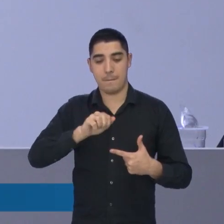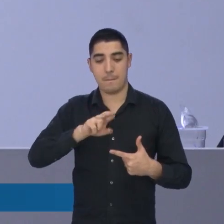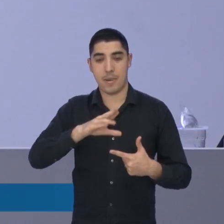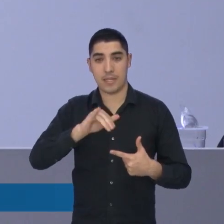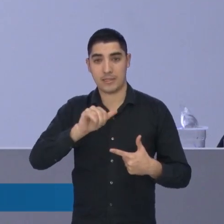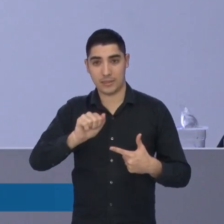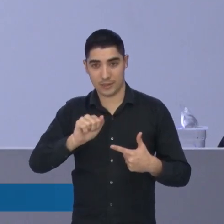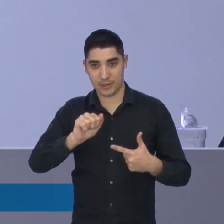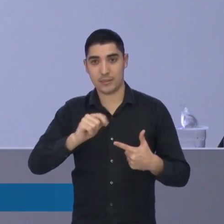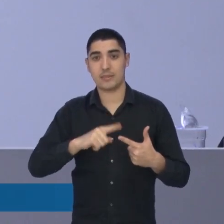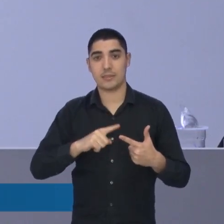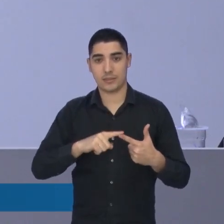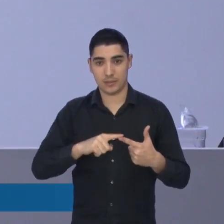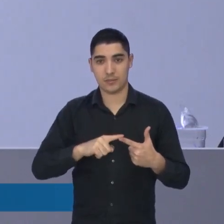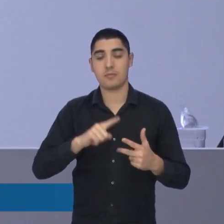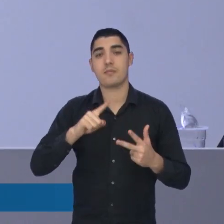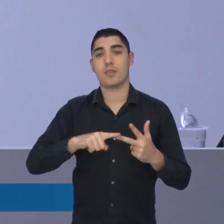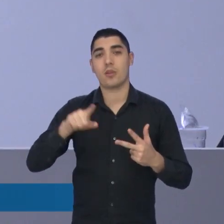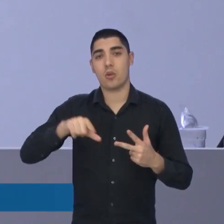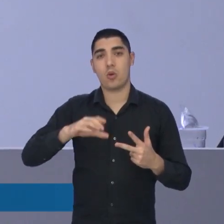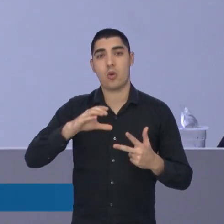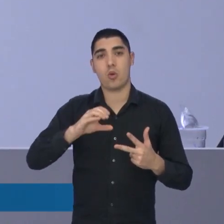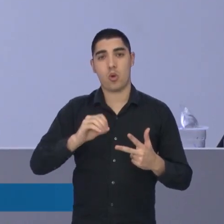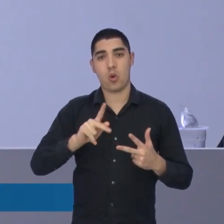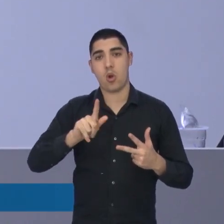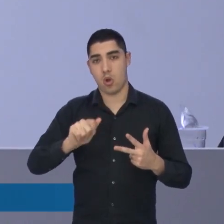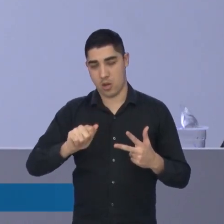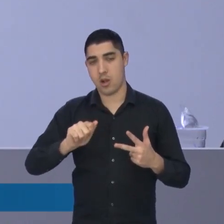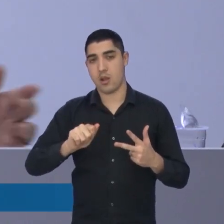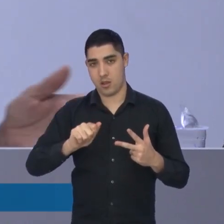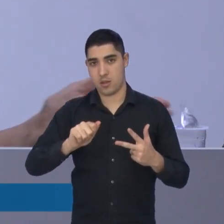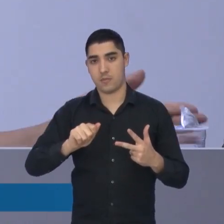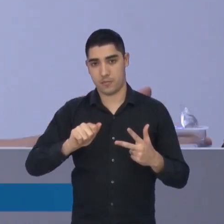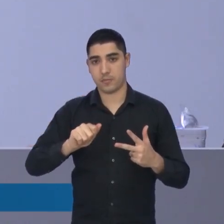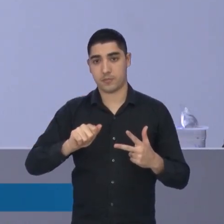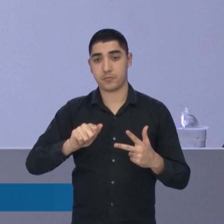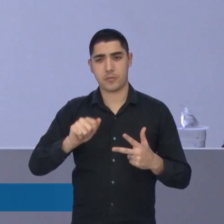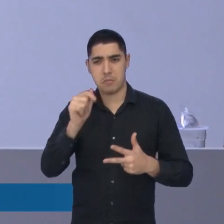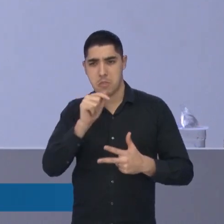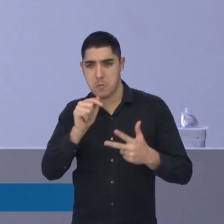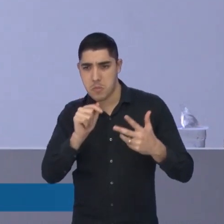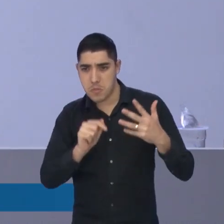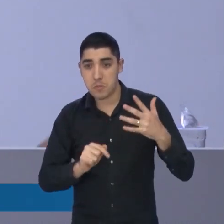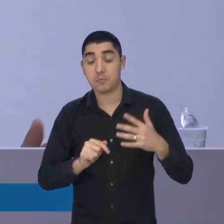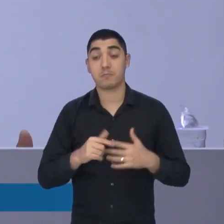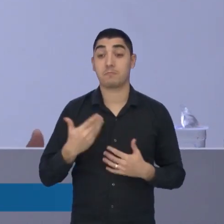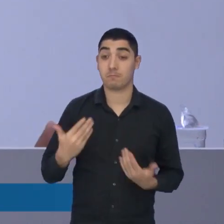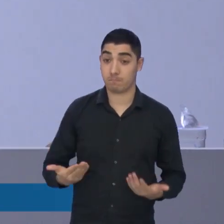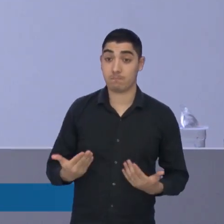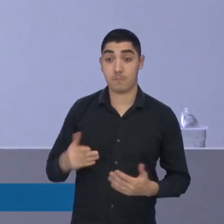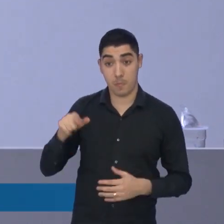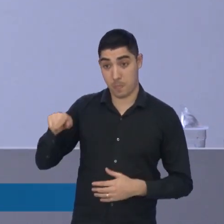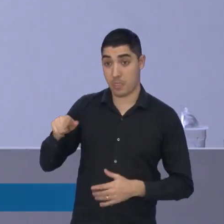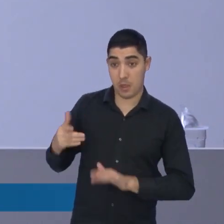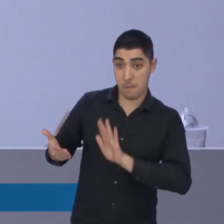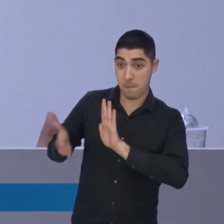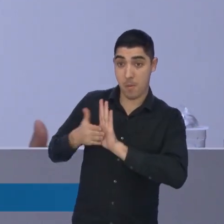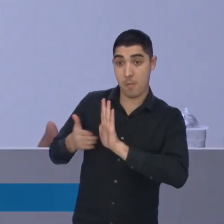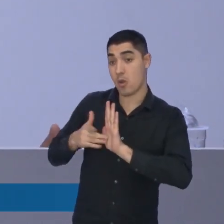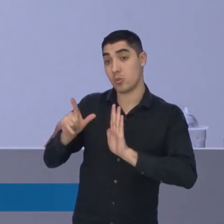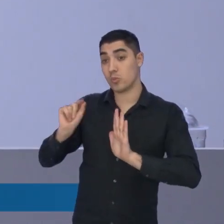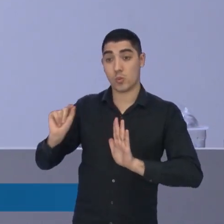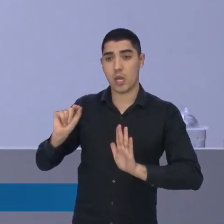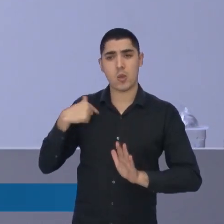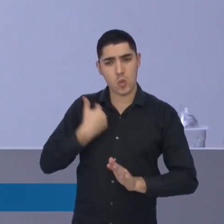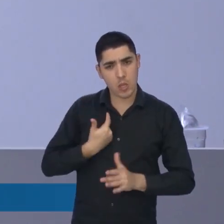Educação, né? Está o Koga, que é da sociedade civil, essa proposta de defender a